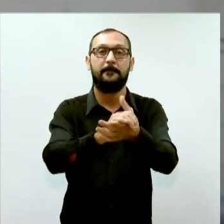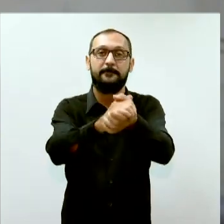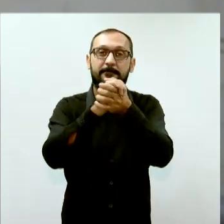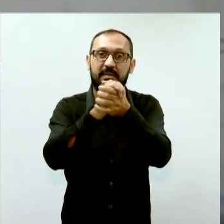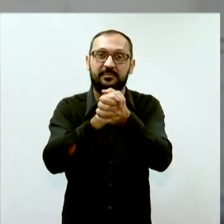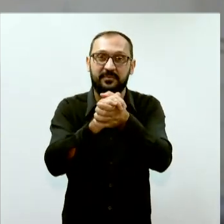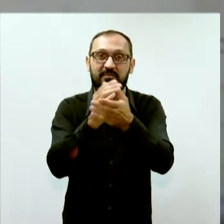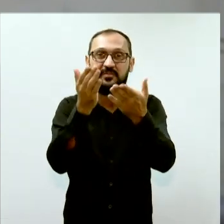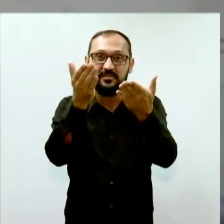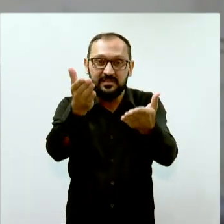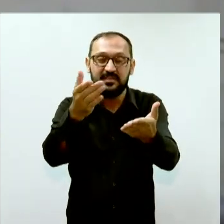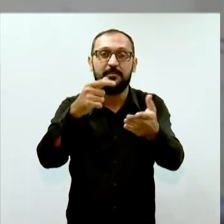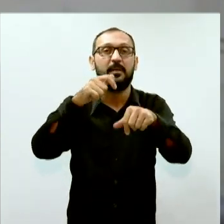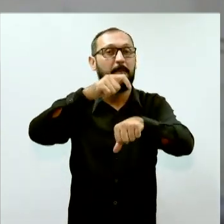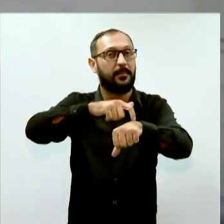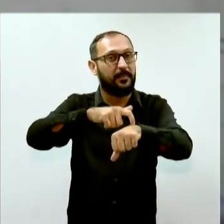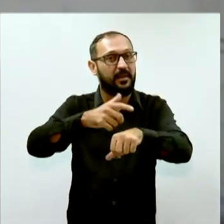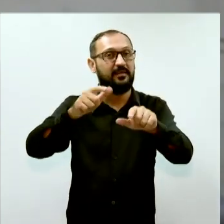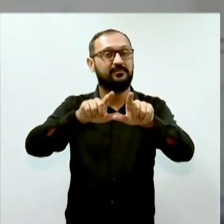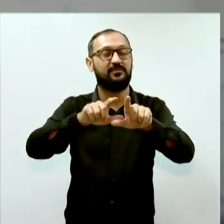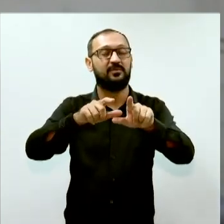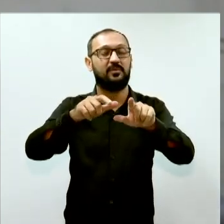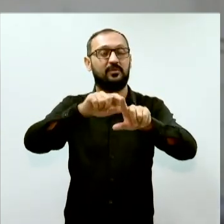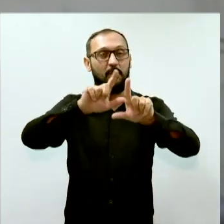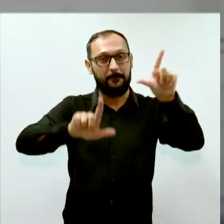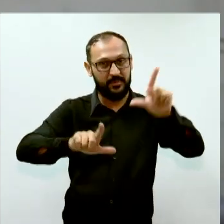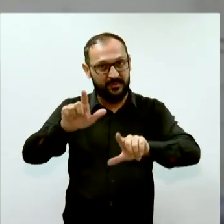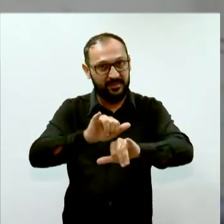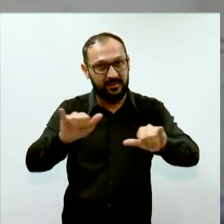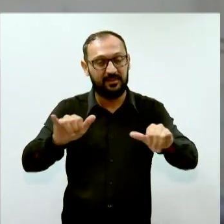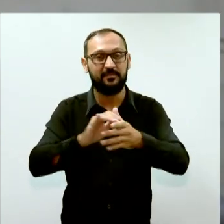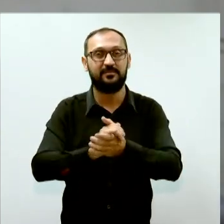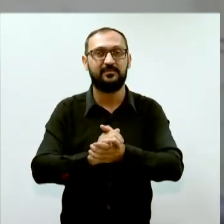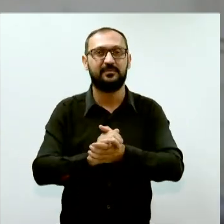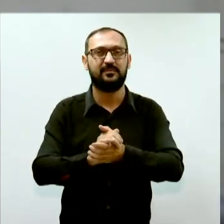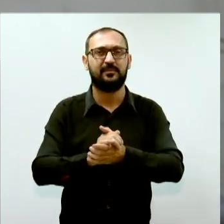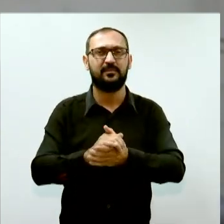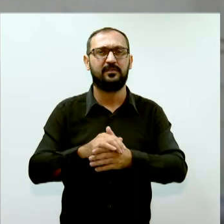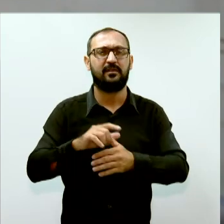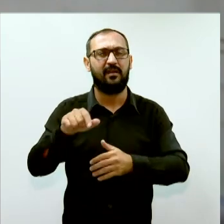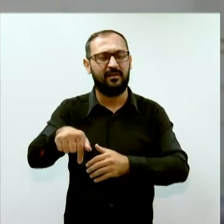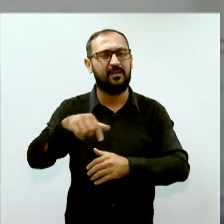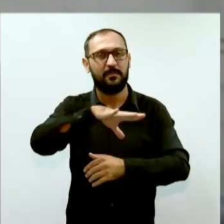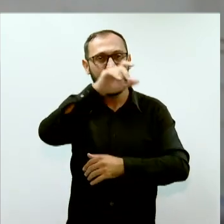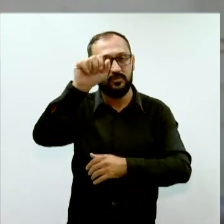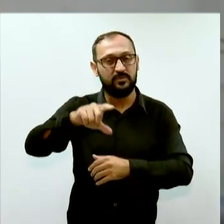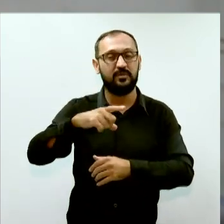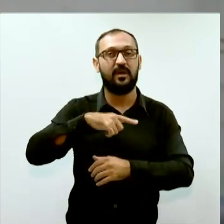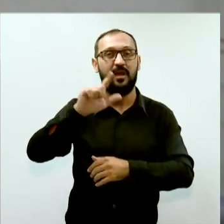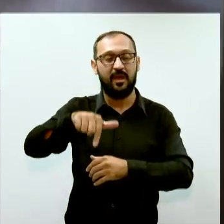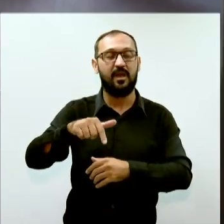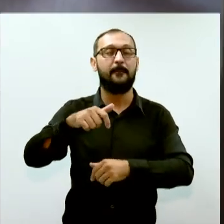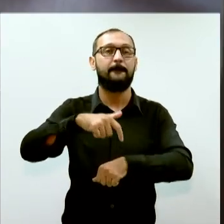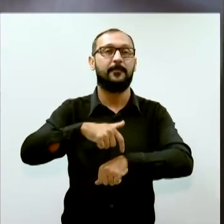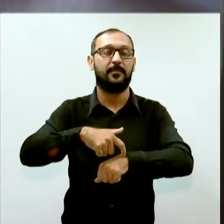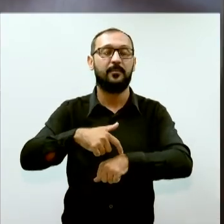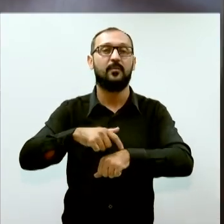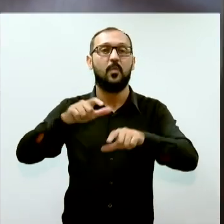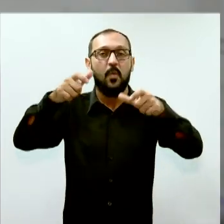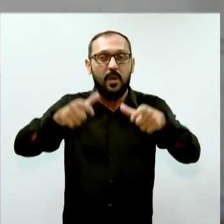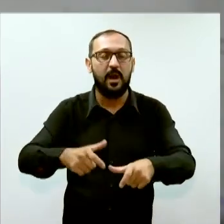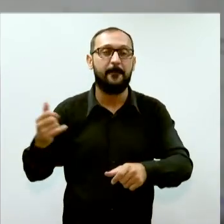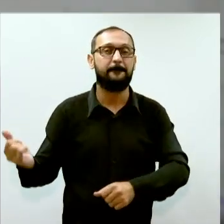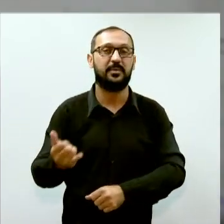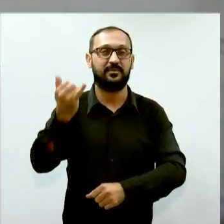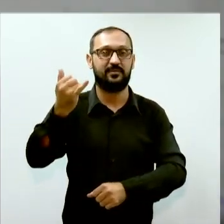eu parabenizo aí vocês pelo espaço, e são poucos espaços aqui no Mato Grosso do Sul, né, para